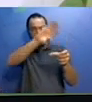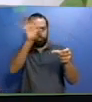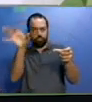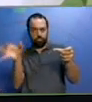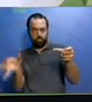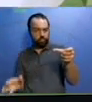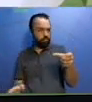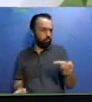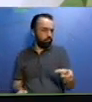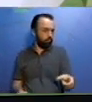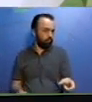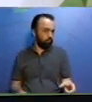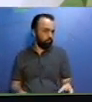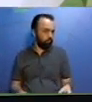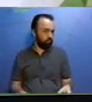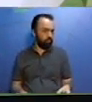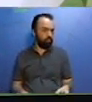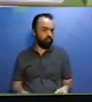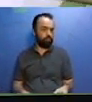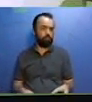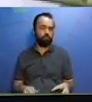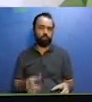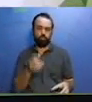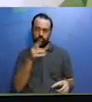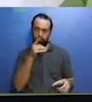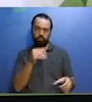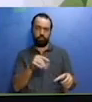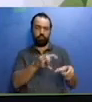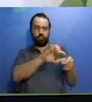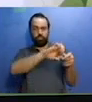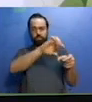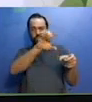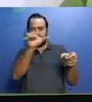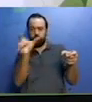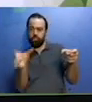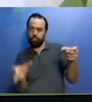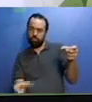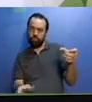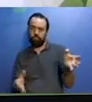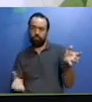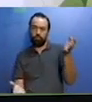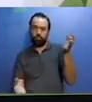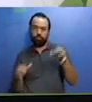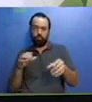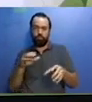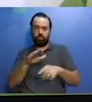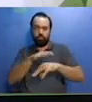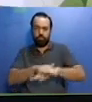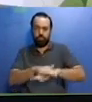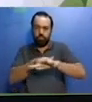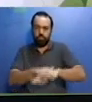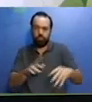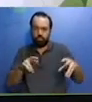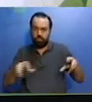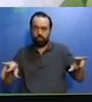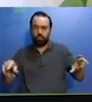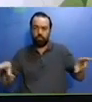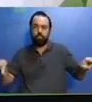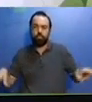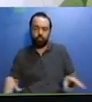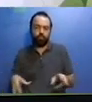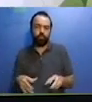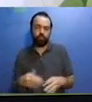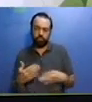que transfere um líquido de um recipiente para o outro, utilizando a diferença de pressão. E depois aqui no